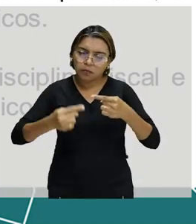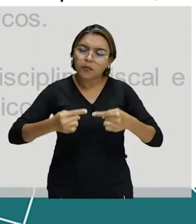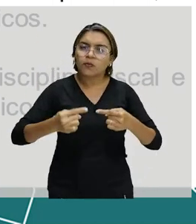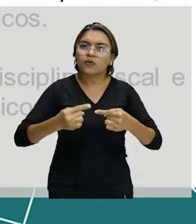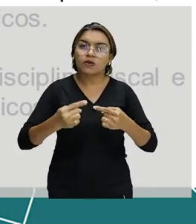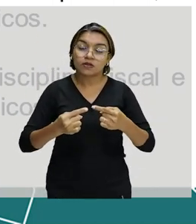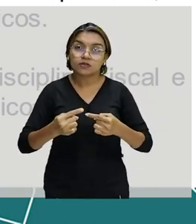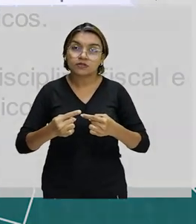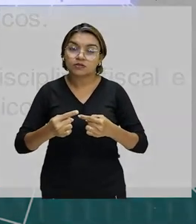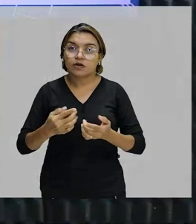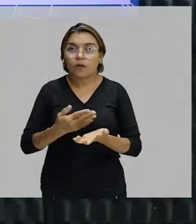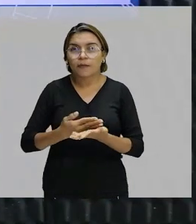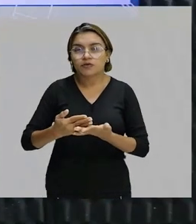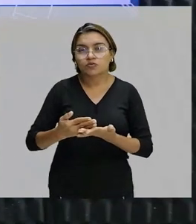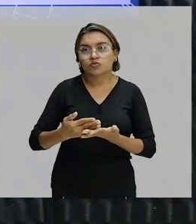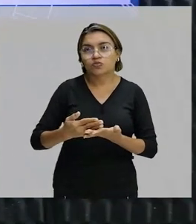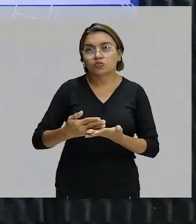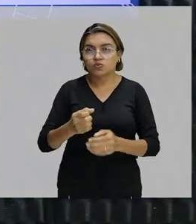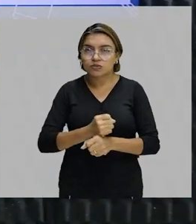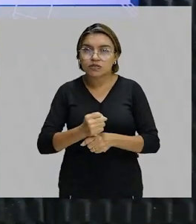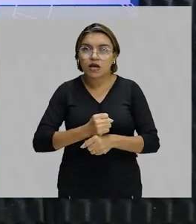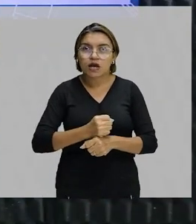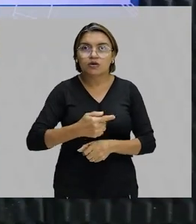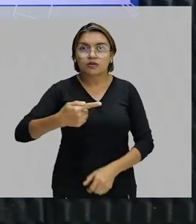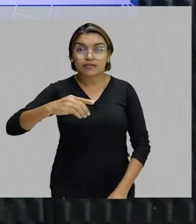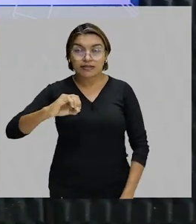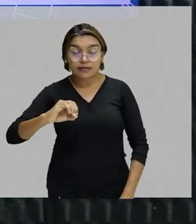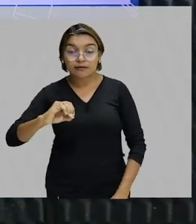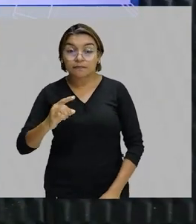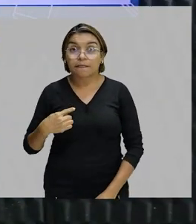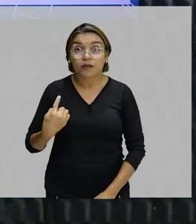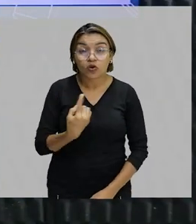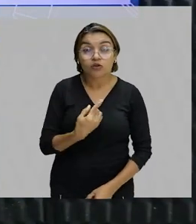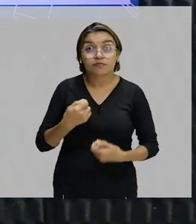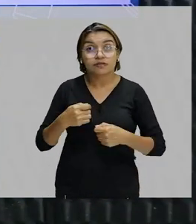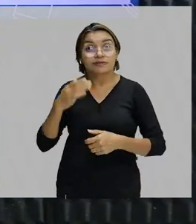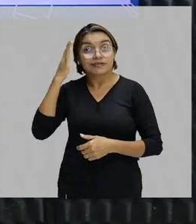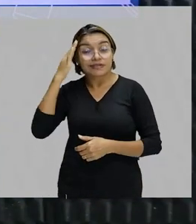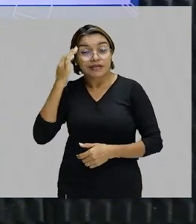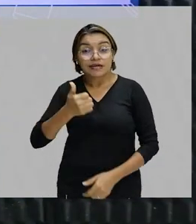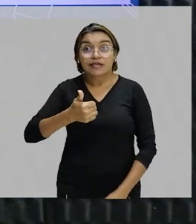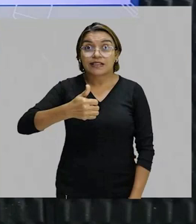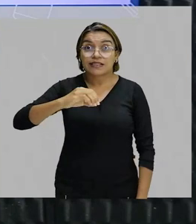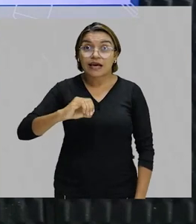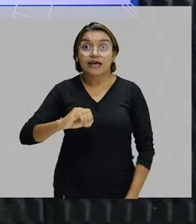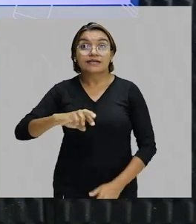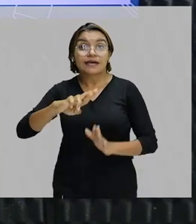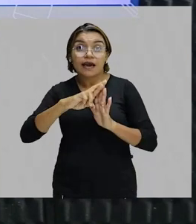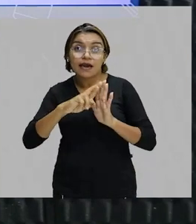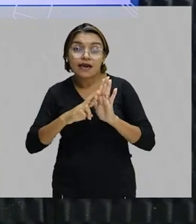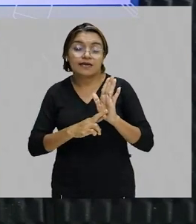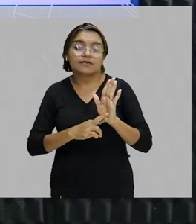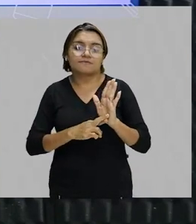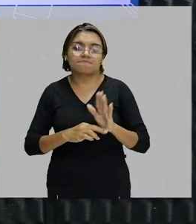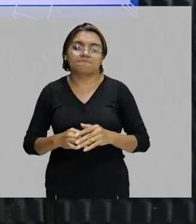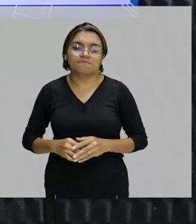né a partir dos anos 70 e tudo mais a gente precisa entender essas 10 regras essas 10 regras do Consenso de